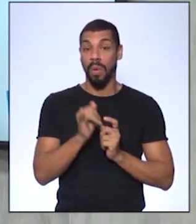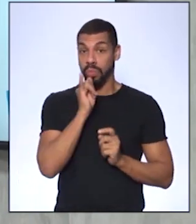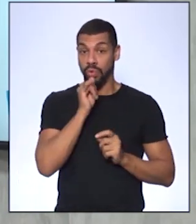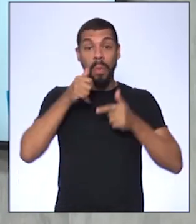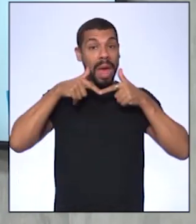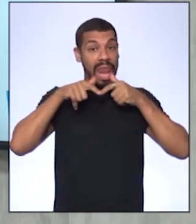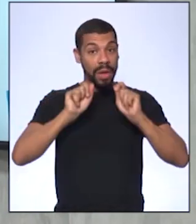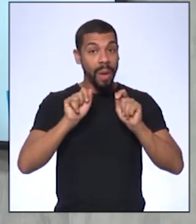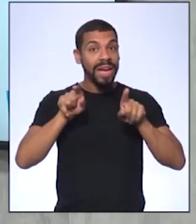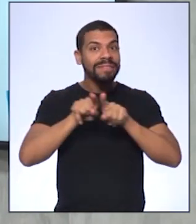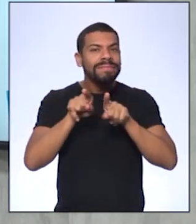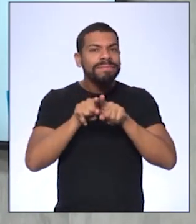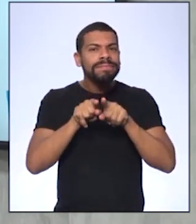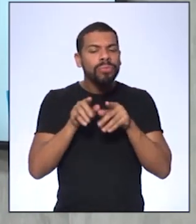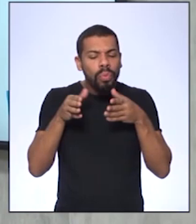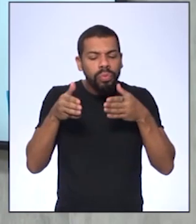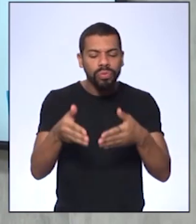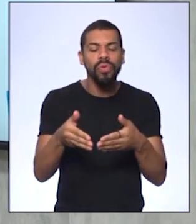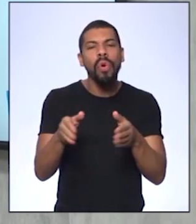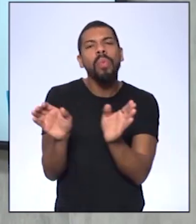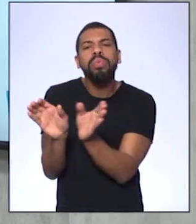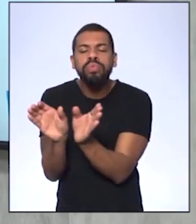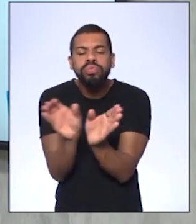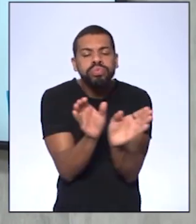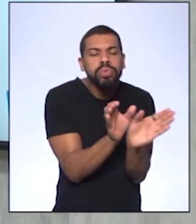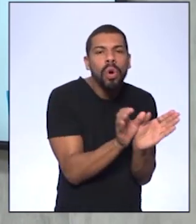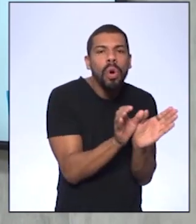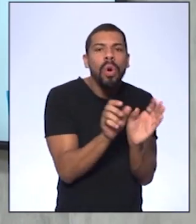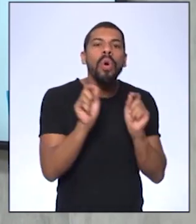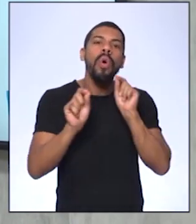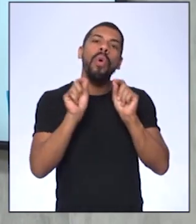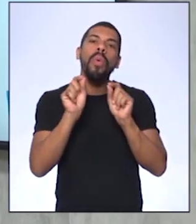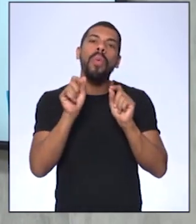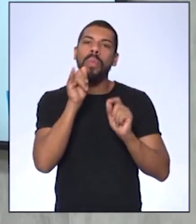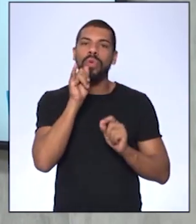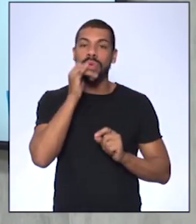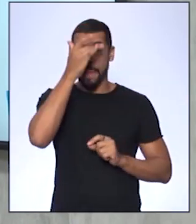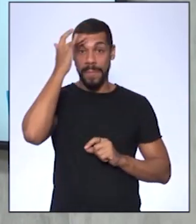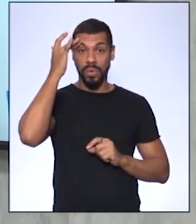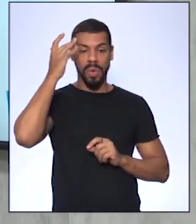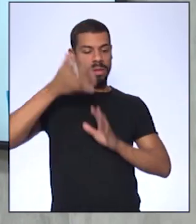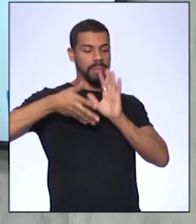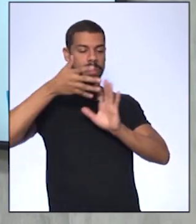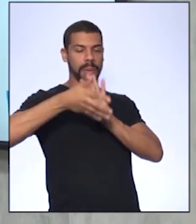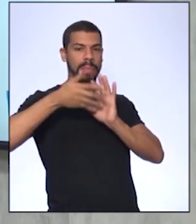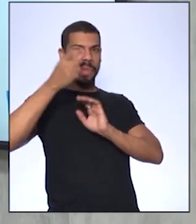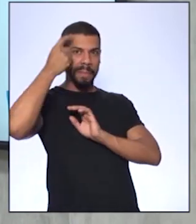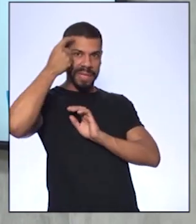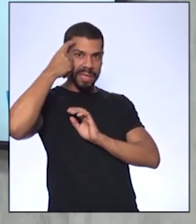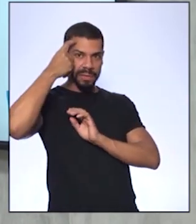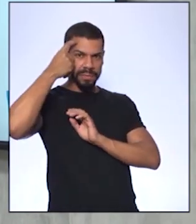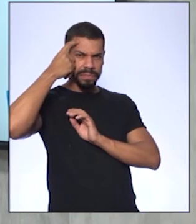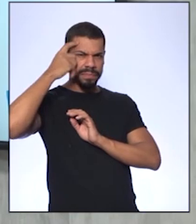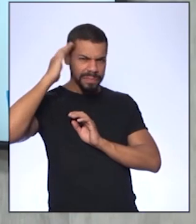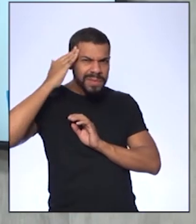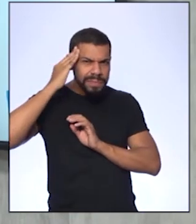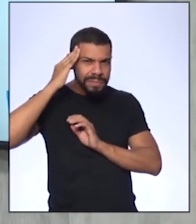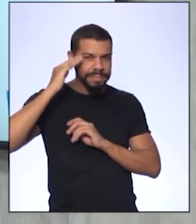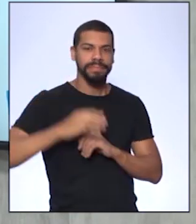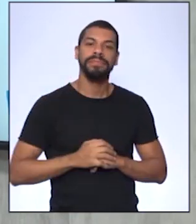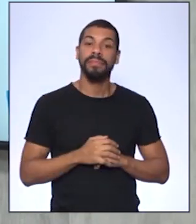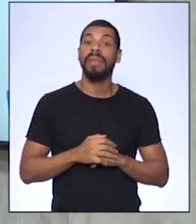uma linguagem, uma função que exterioriza o que o emissor está pensando, beleza?